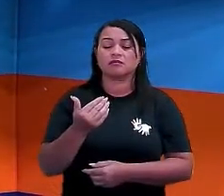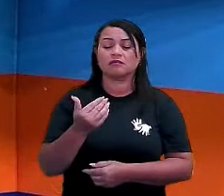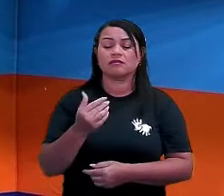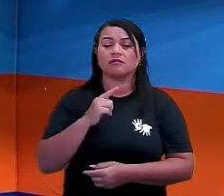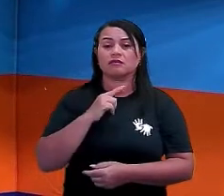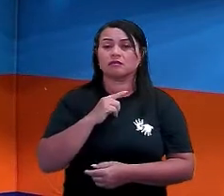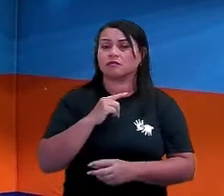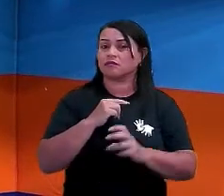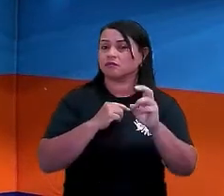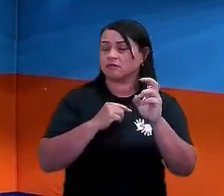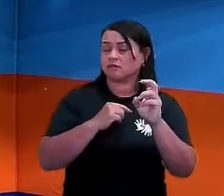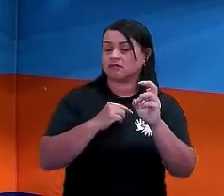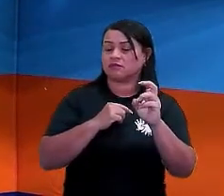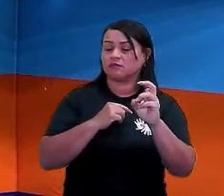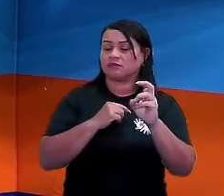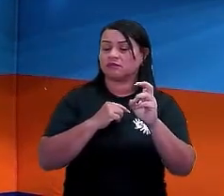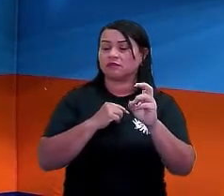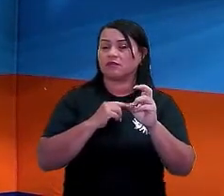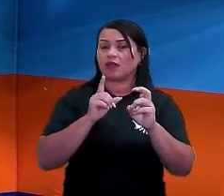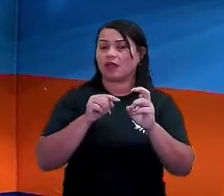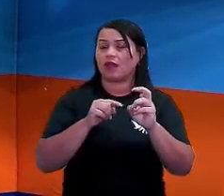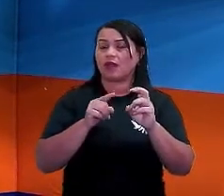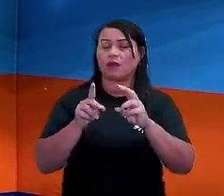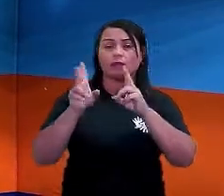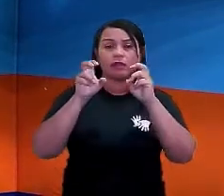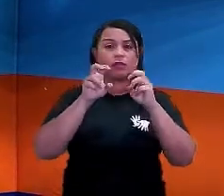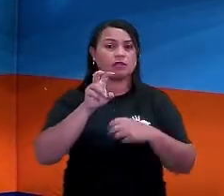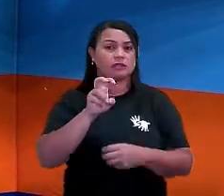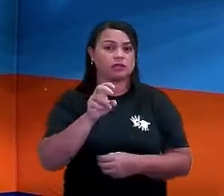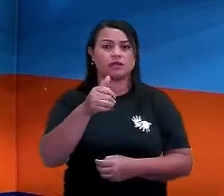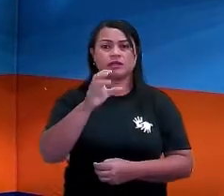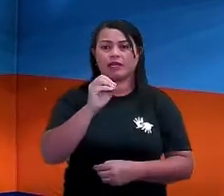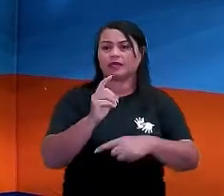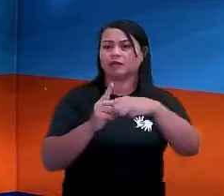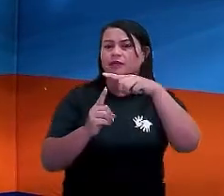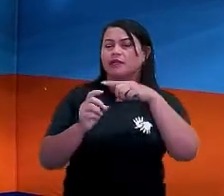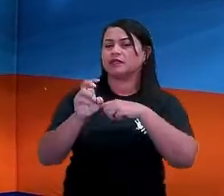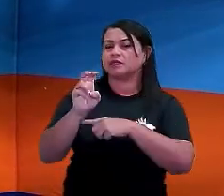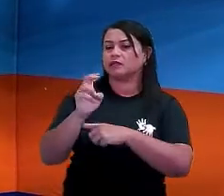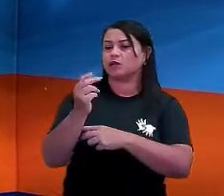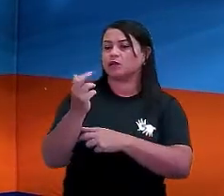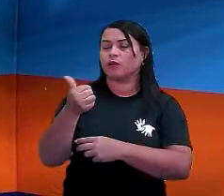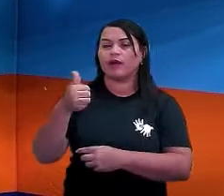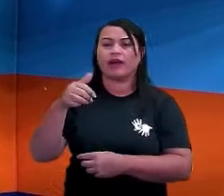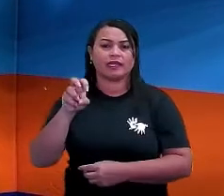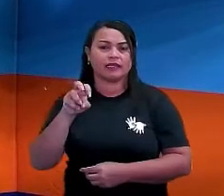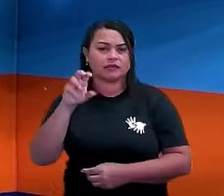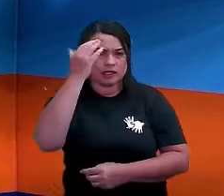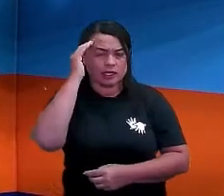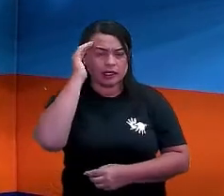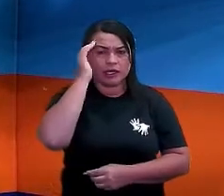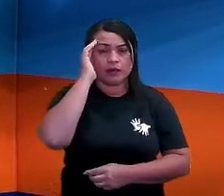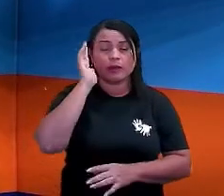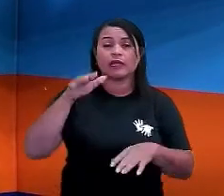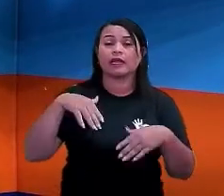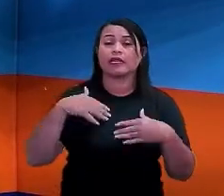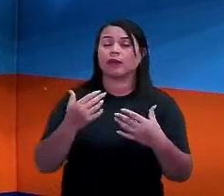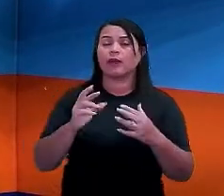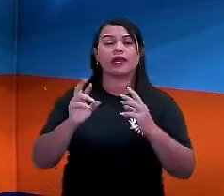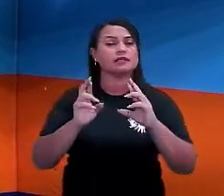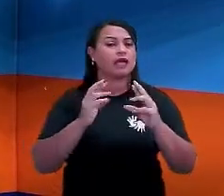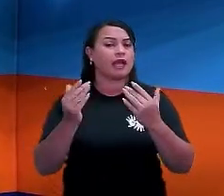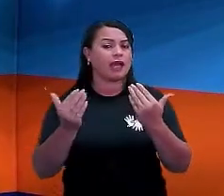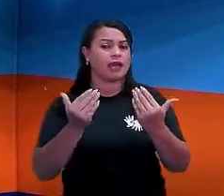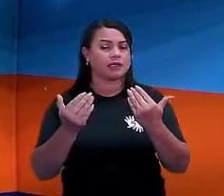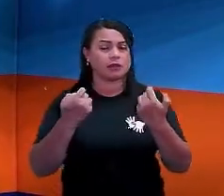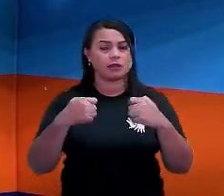Termo 5. 10 mais 5, eu vou ter o quê? 15. Deu para entender? Então, é essa relação que